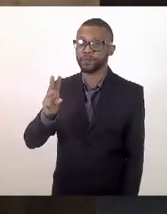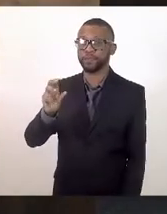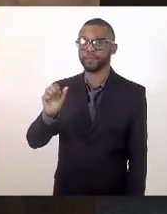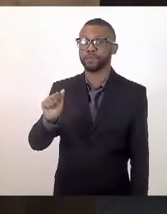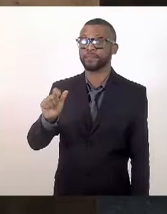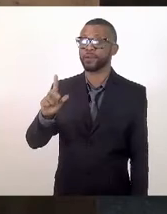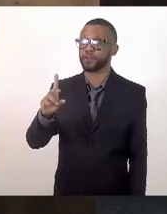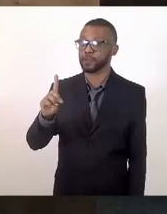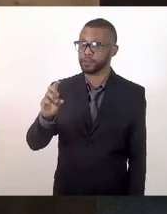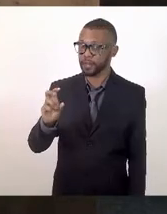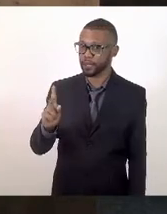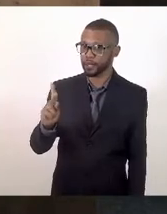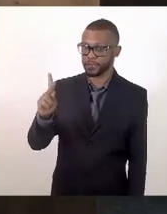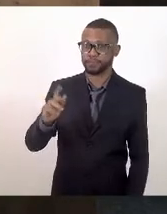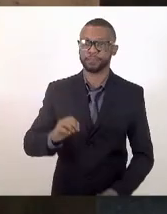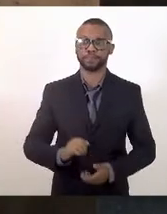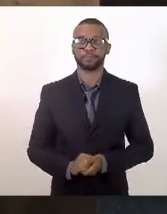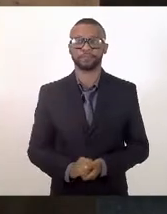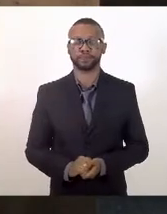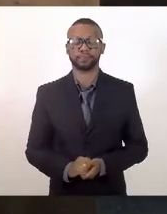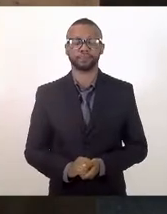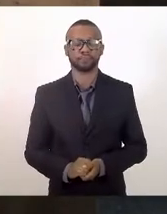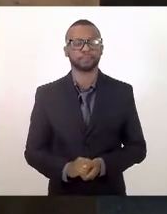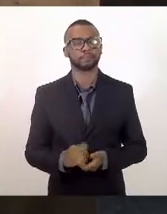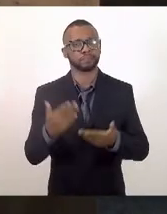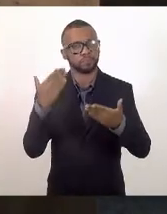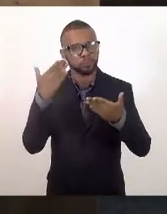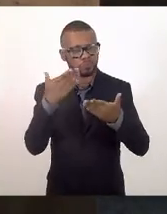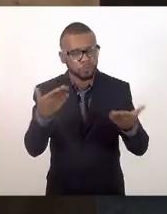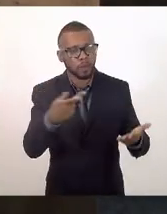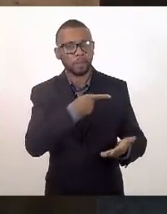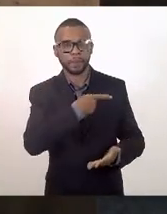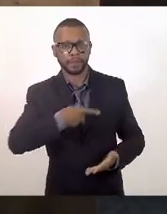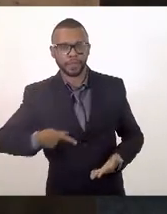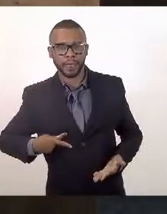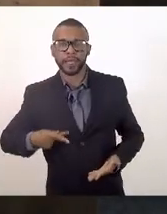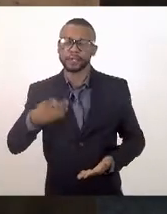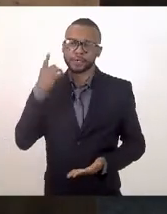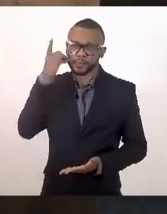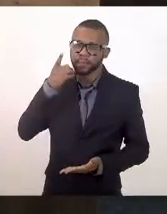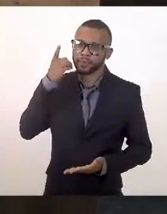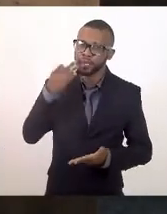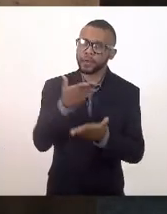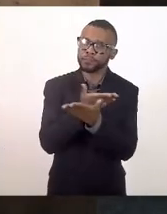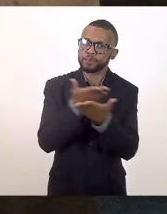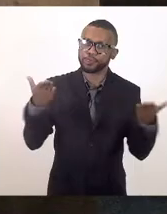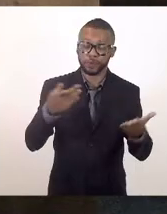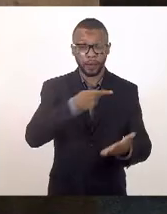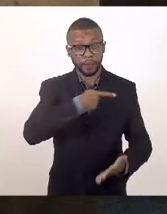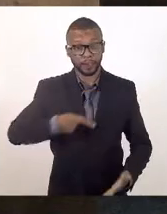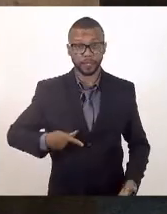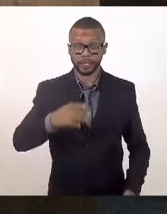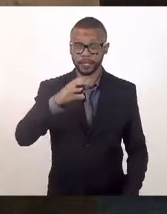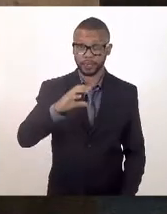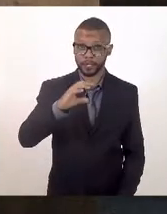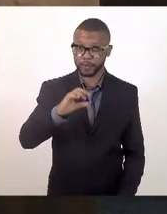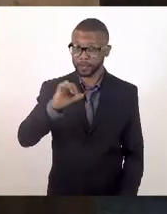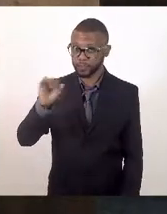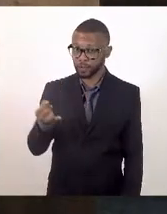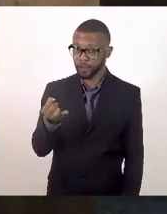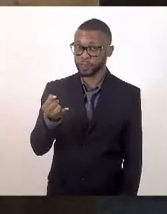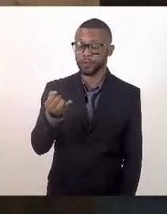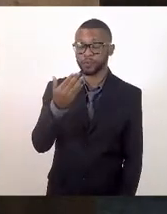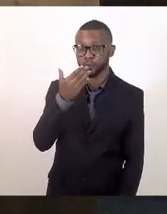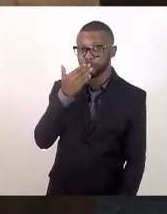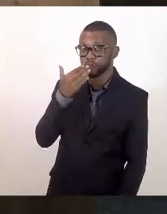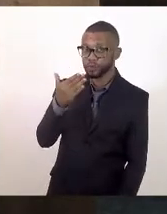senhoras deputadas, senhores deputados, deputado Márcio Pacheco, presidente da CCJ, eu peço fiz esse pedido para